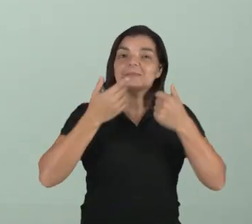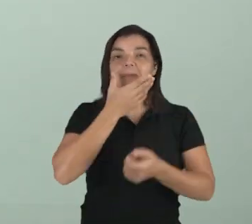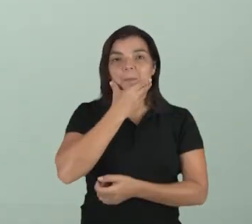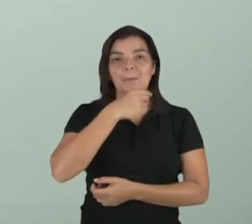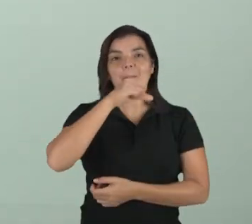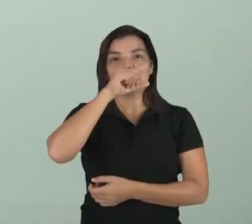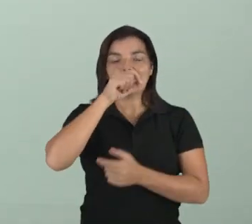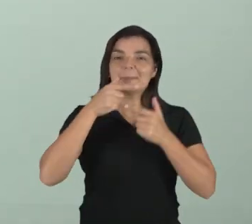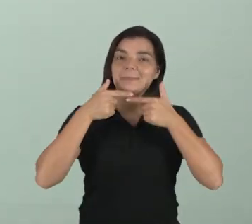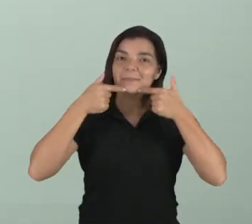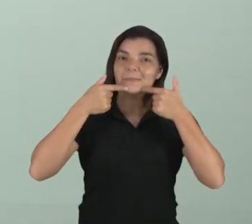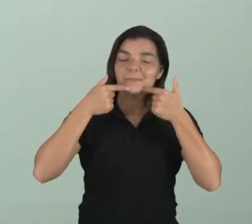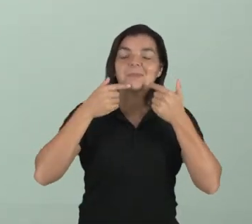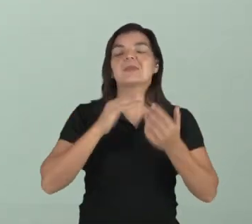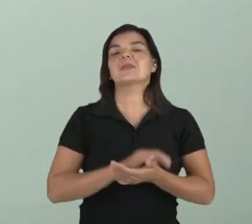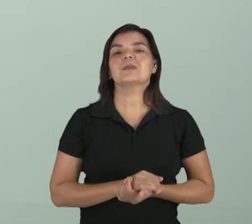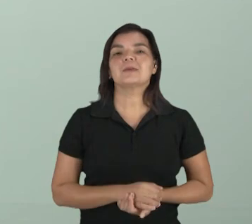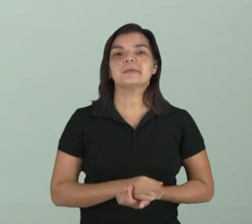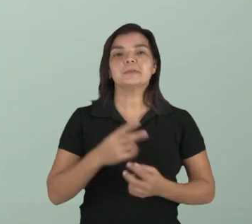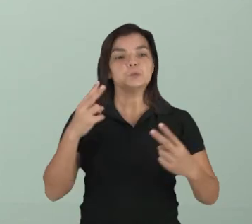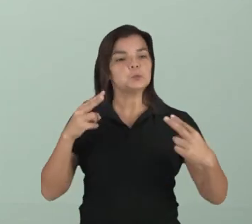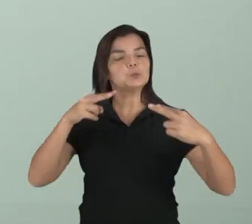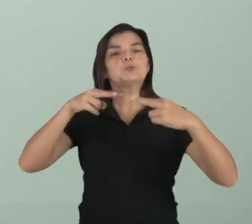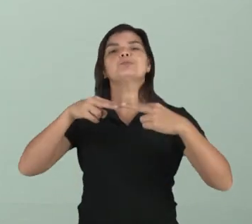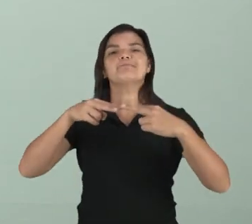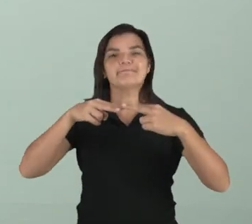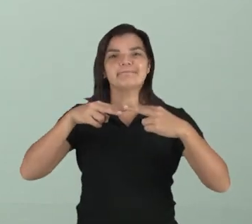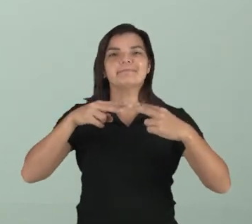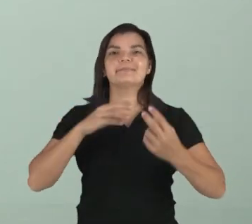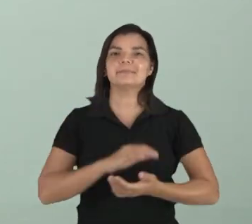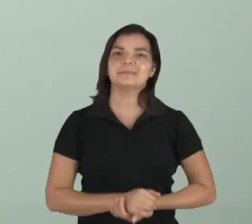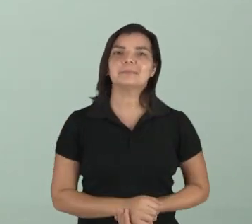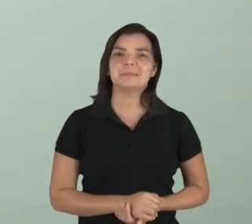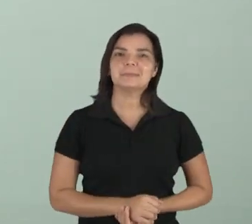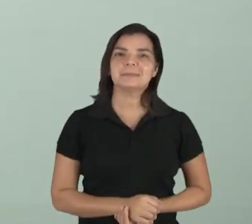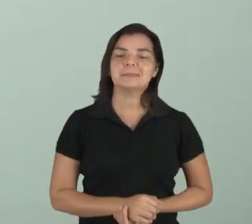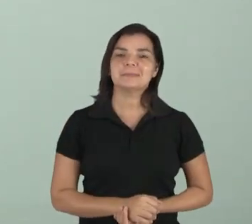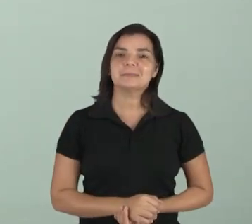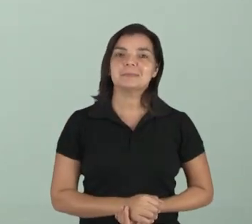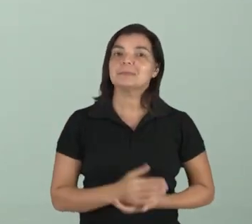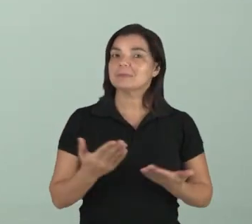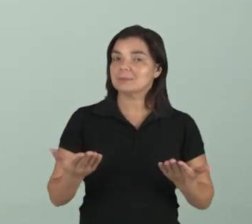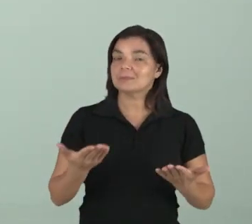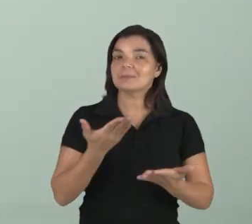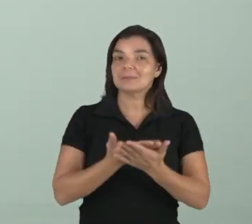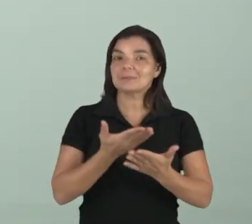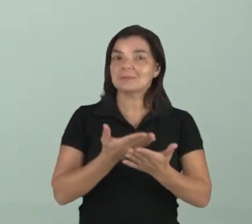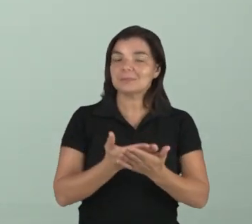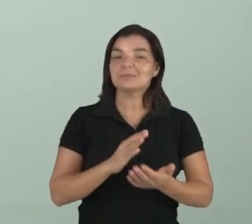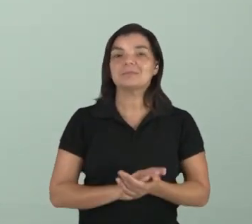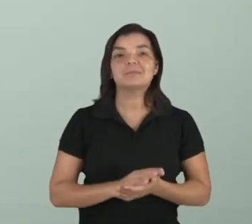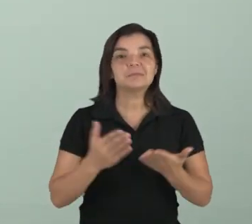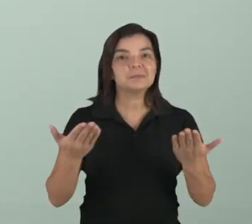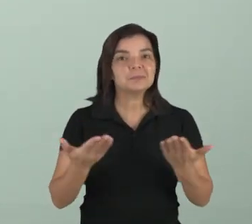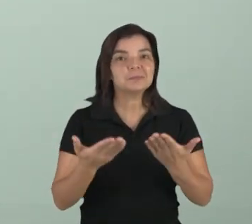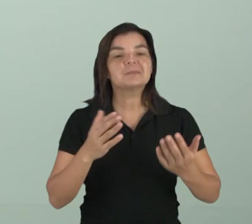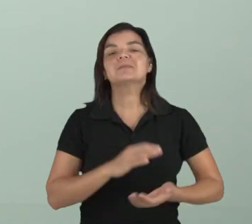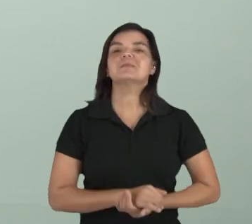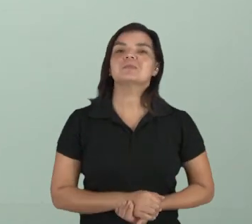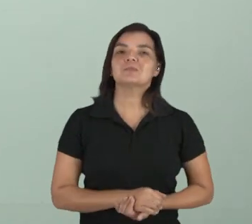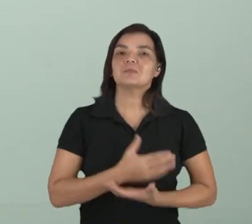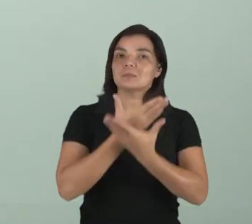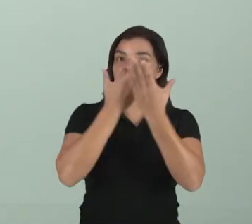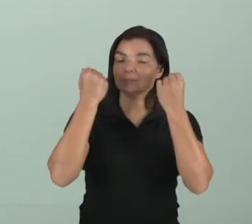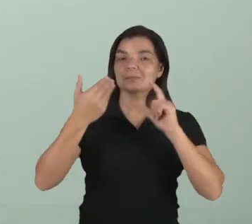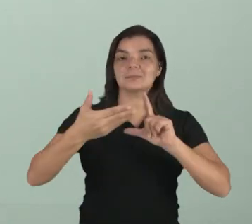pai esboça ao final, quando os olhares dele se cruzam. Essa foi a nossa aula de hoje.